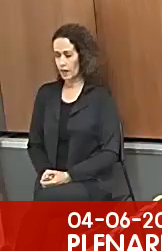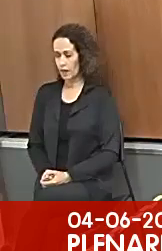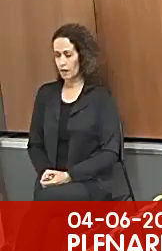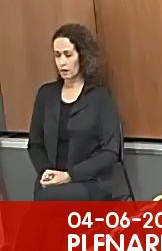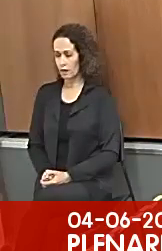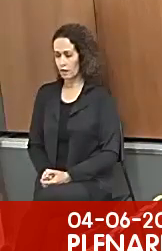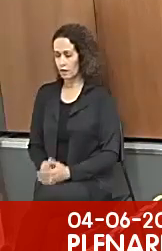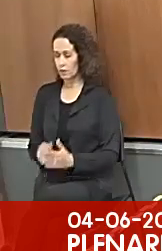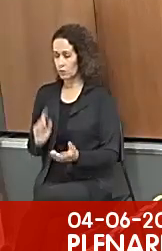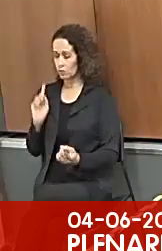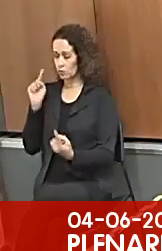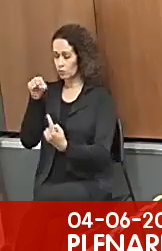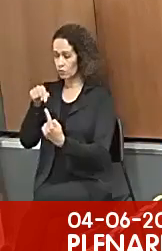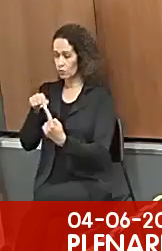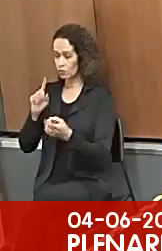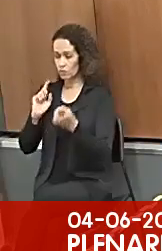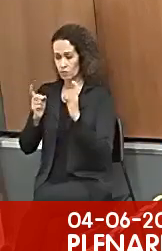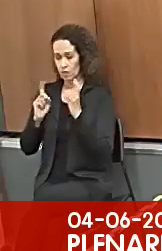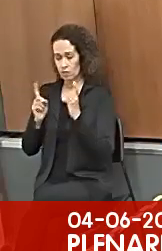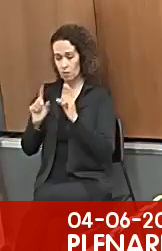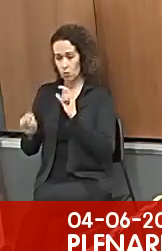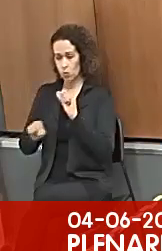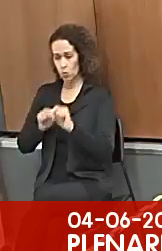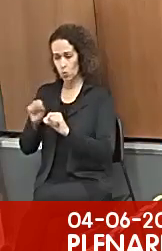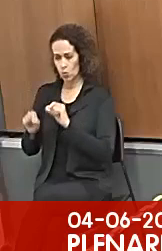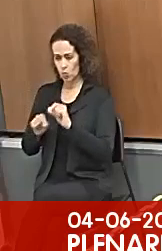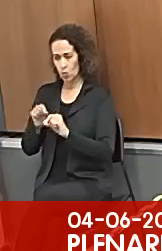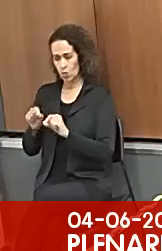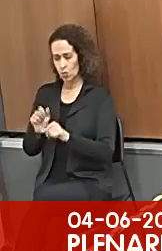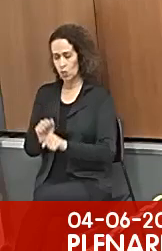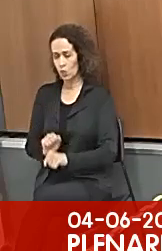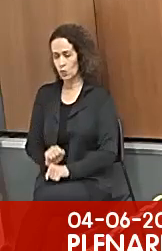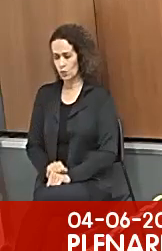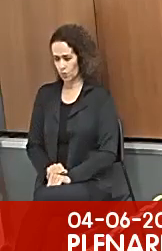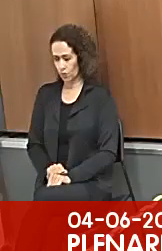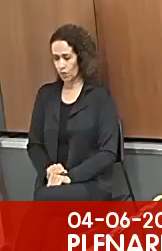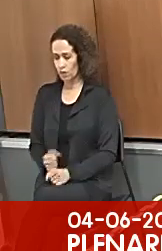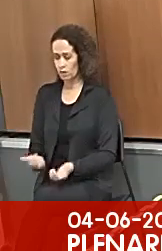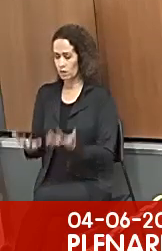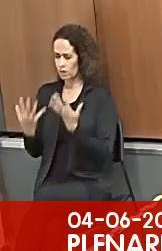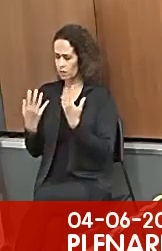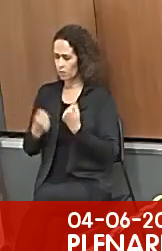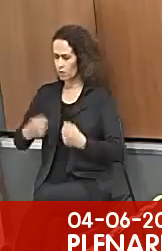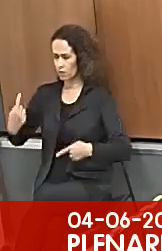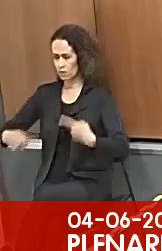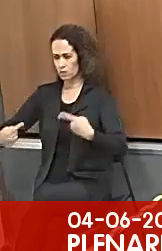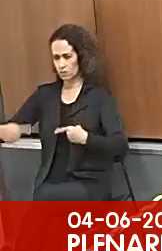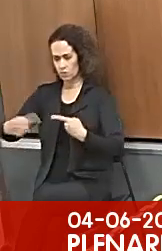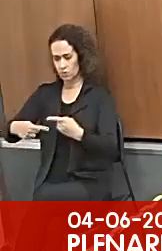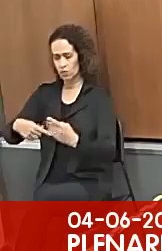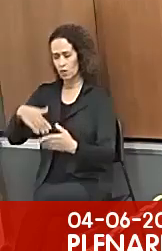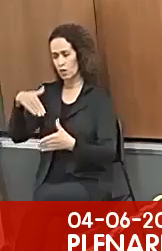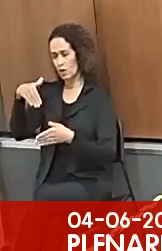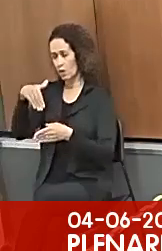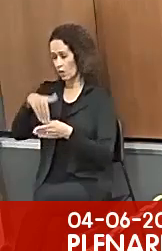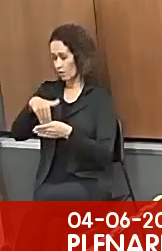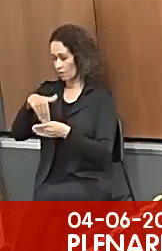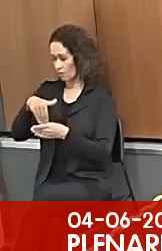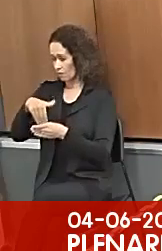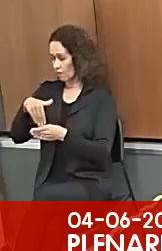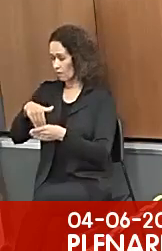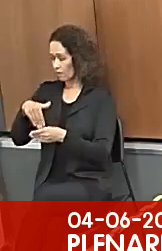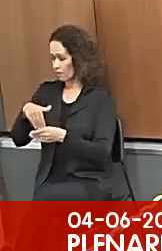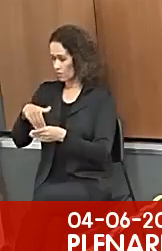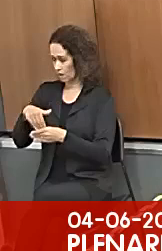nossa reunião. Esta reunião se destina a apreciar a matéria constante na pauta, receber, discutir e votar